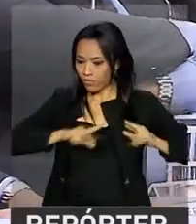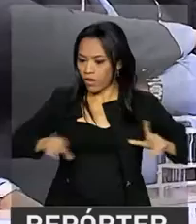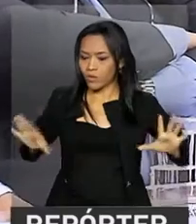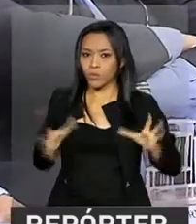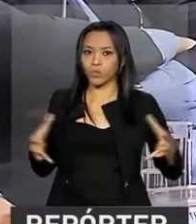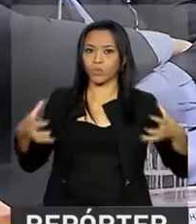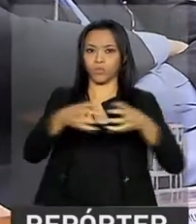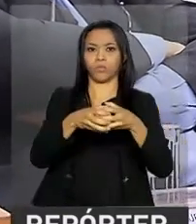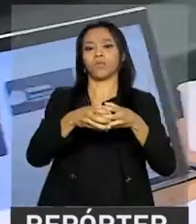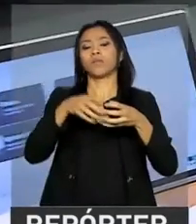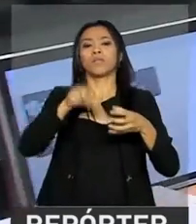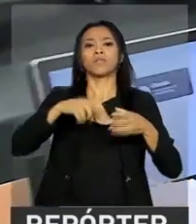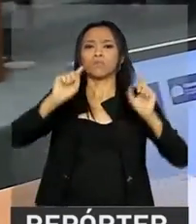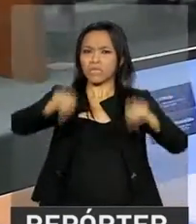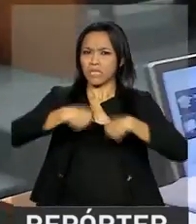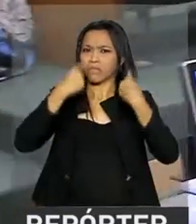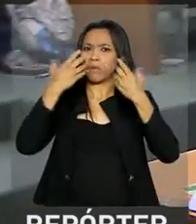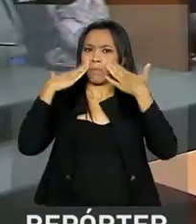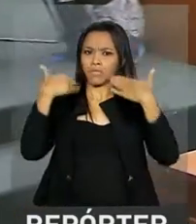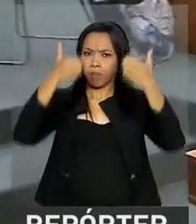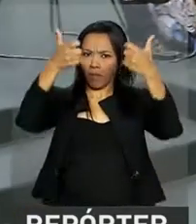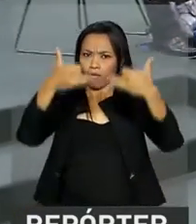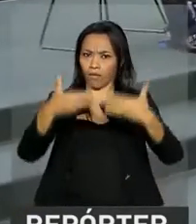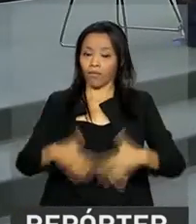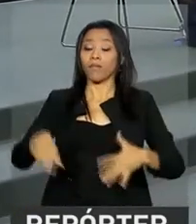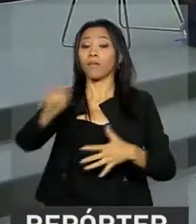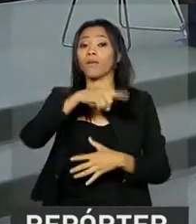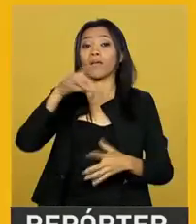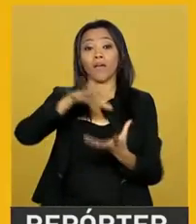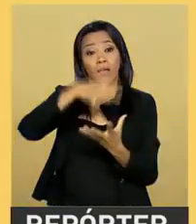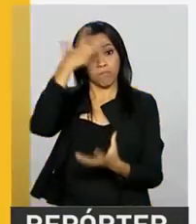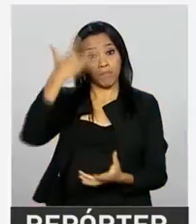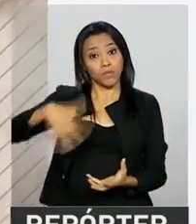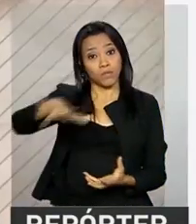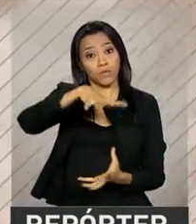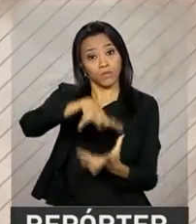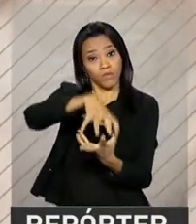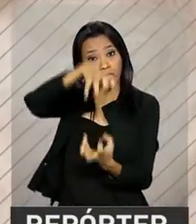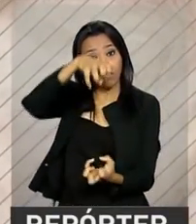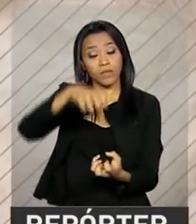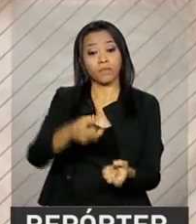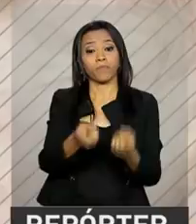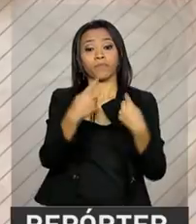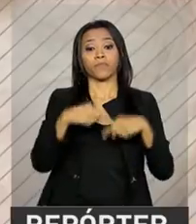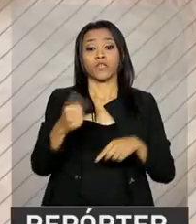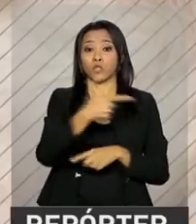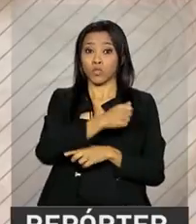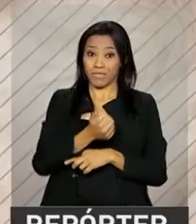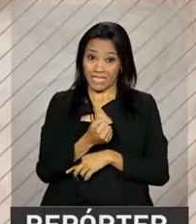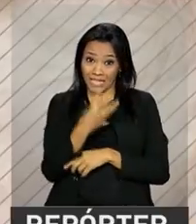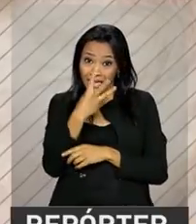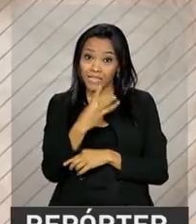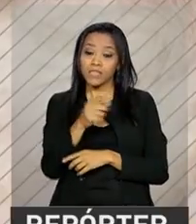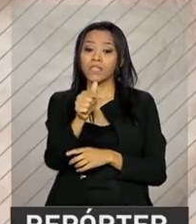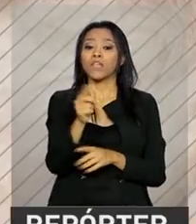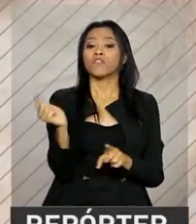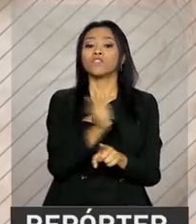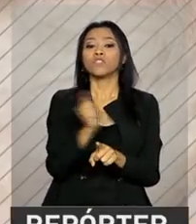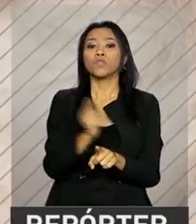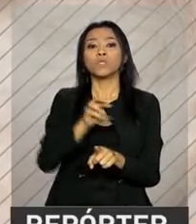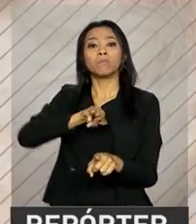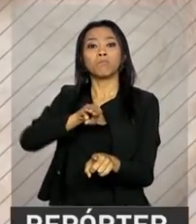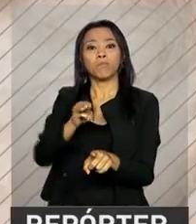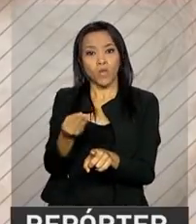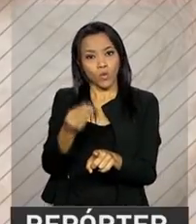desafios apresentados está o envelhecimento da população em 2013 havia no país 22 milhões de